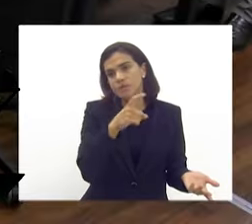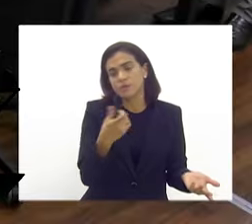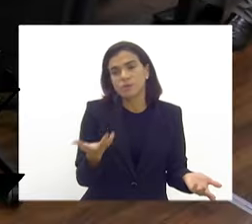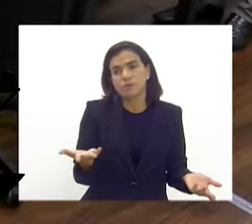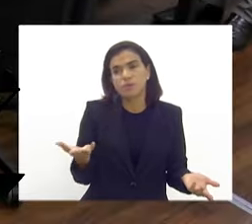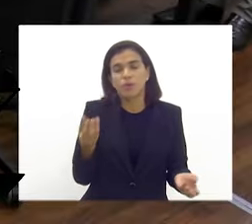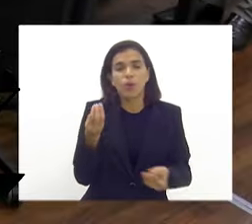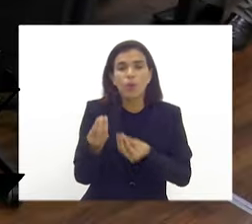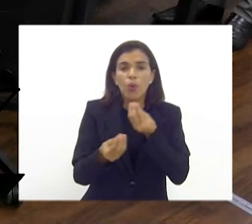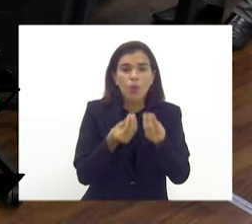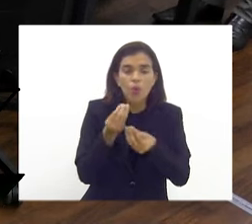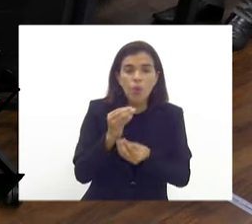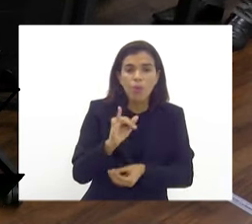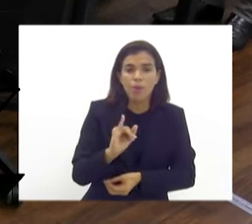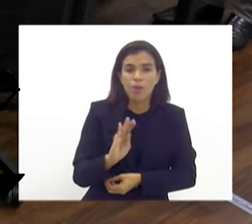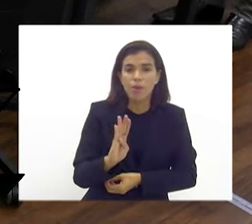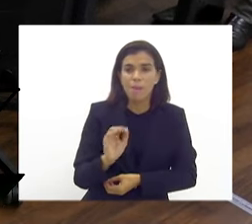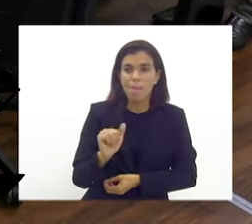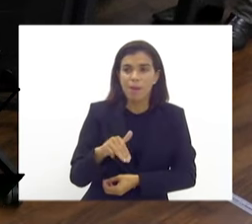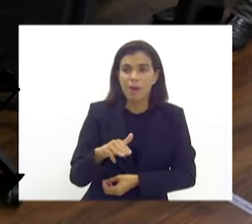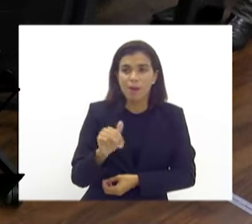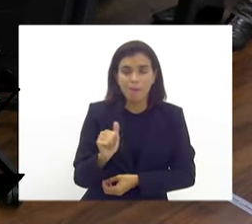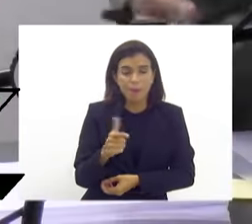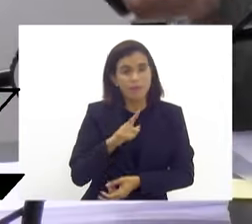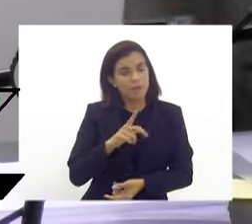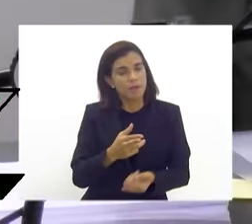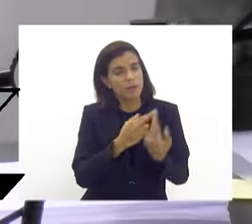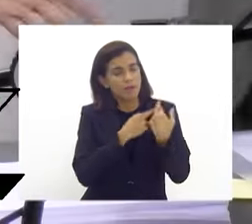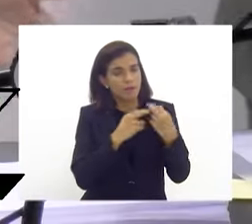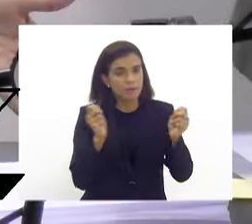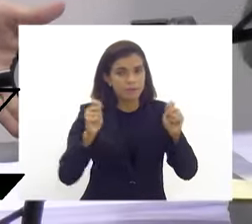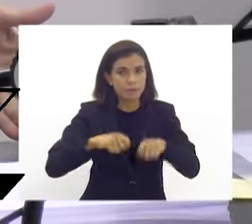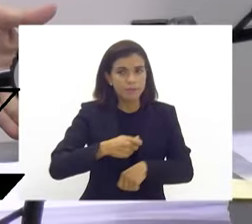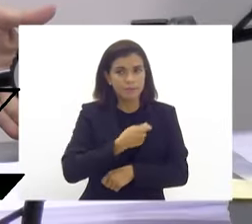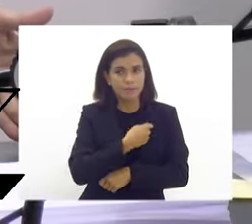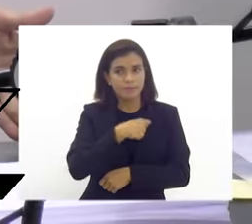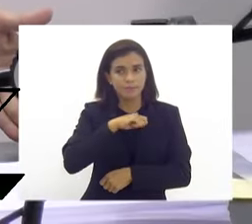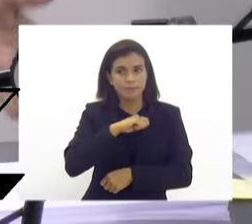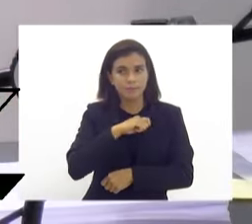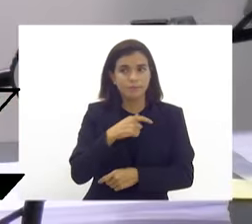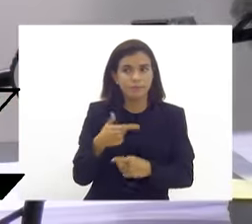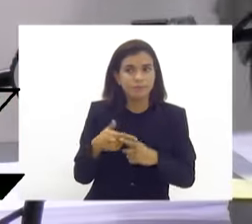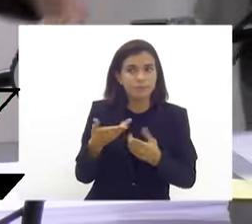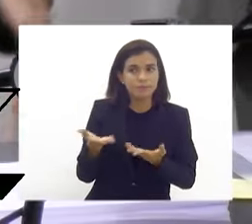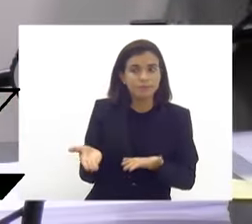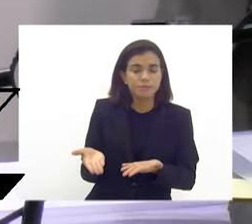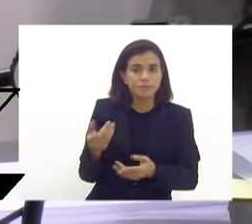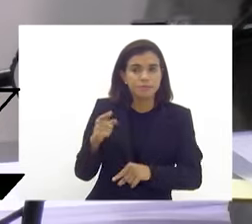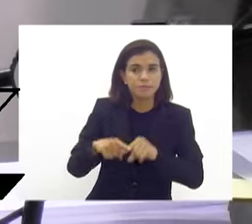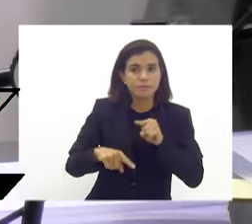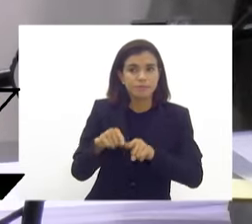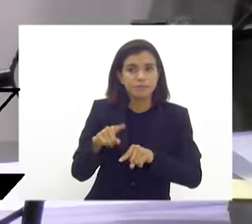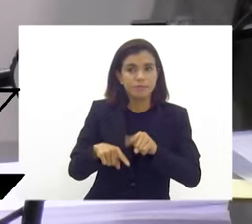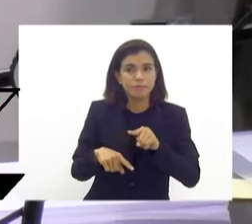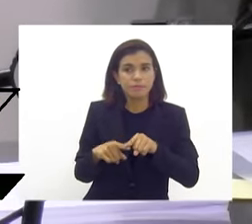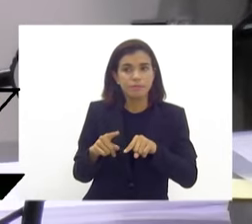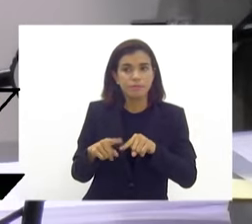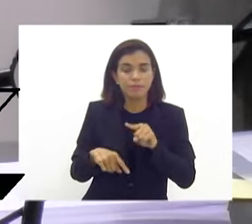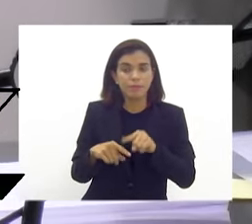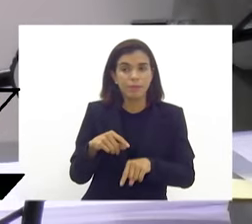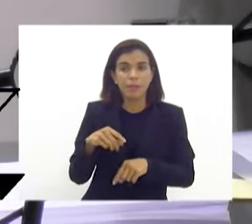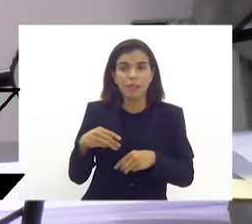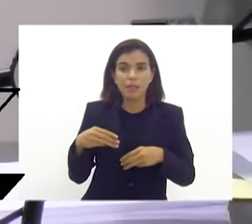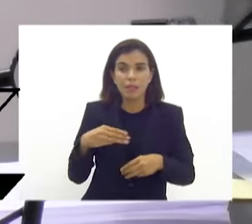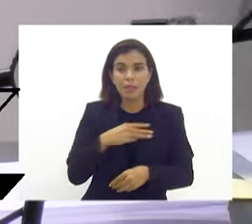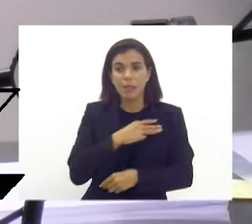que o Ibama que é o órgão de competência que também tem a competência para fiscalizar já que isso aí foi foi a a Adi da da da Ministra Rosa